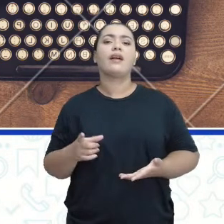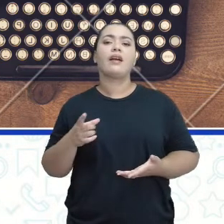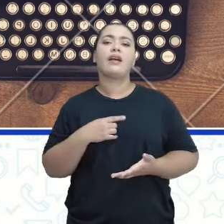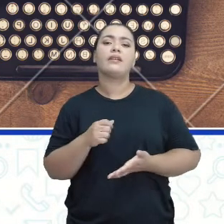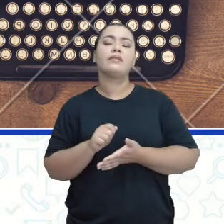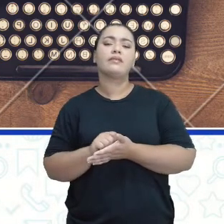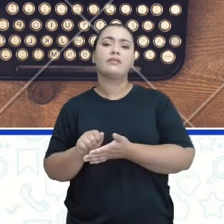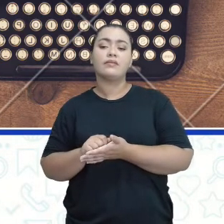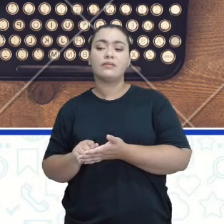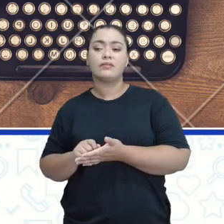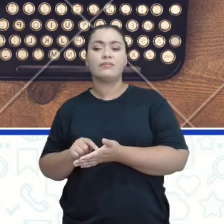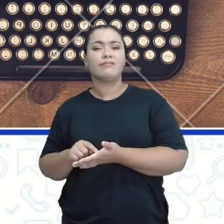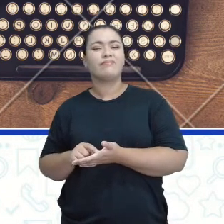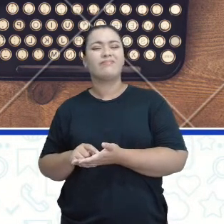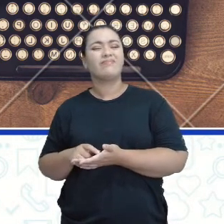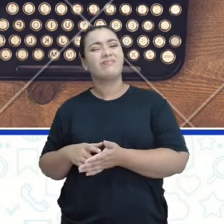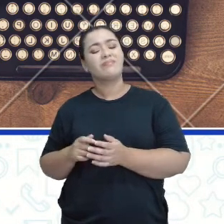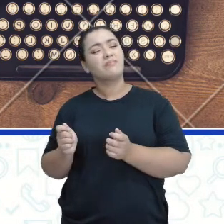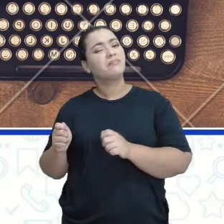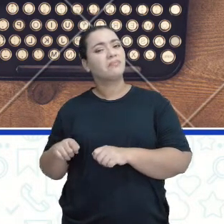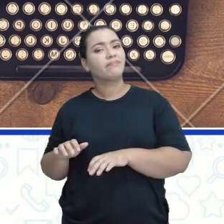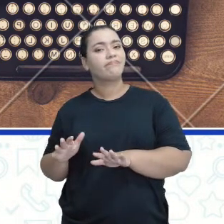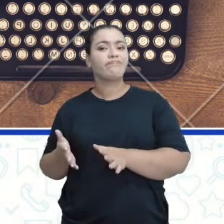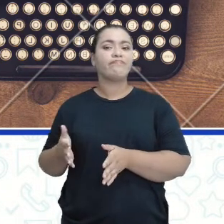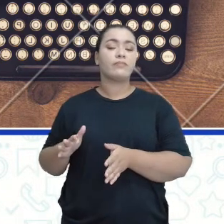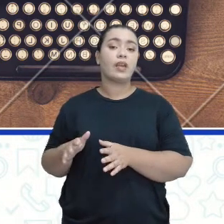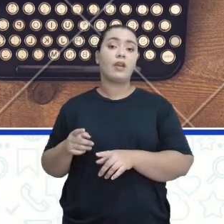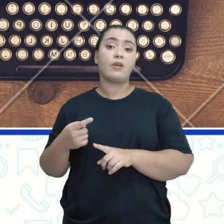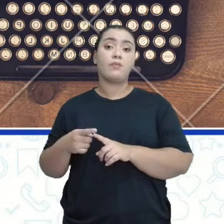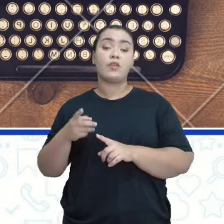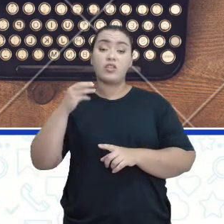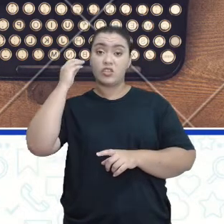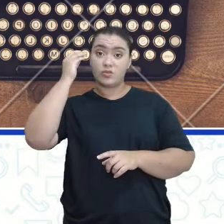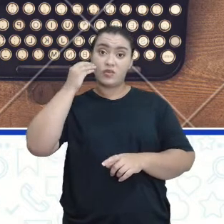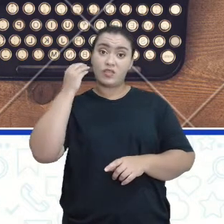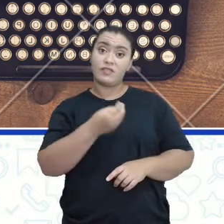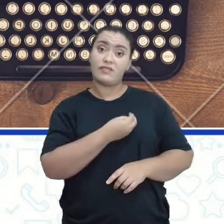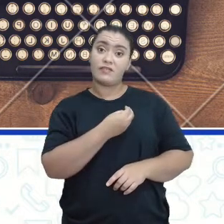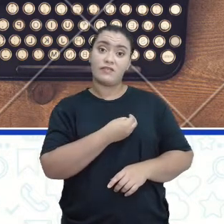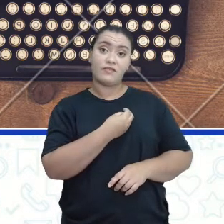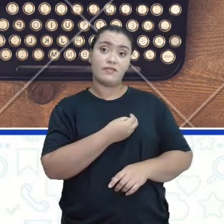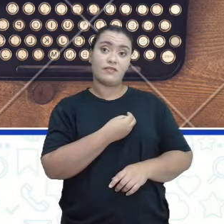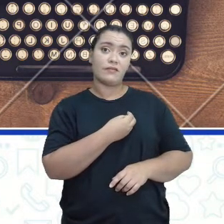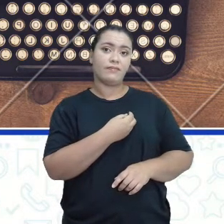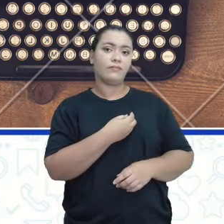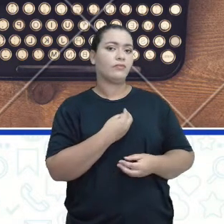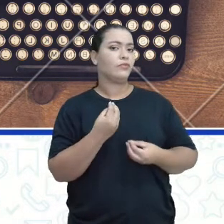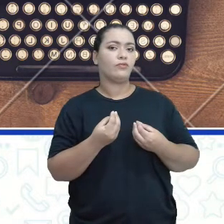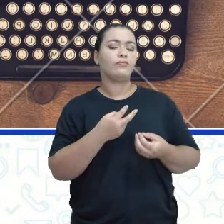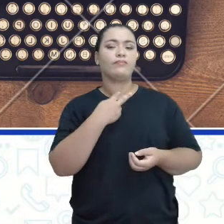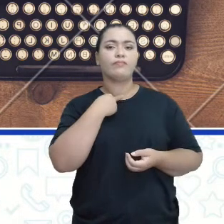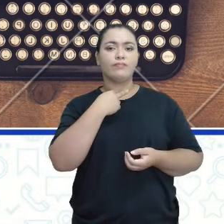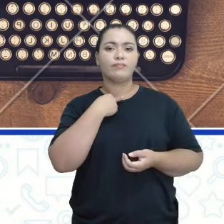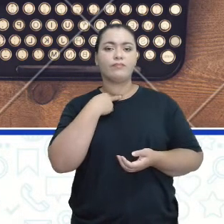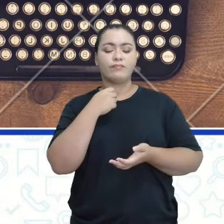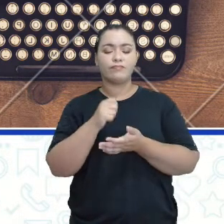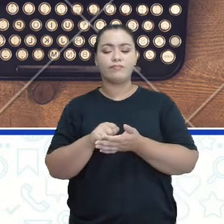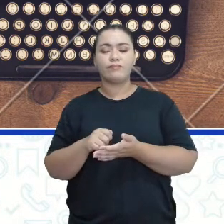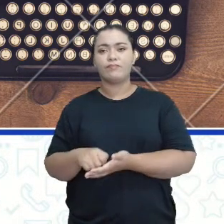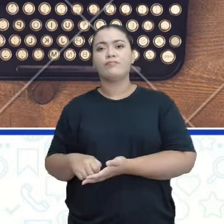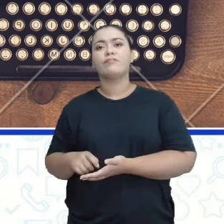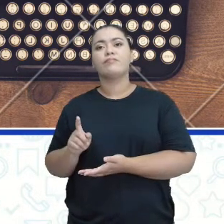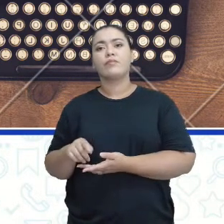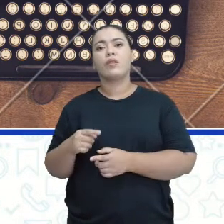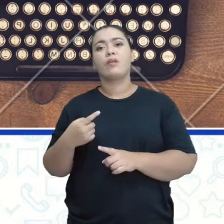escrita isso já não é possível. Afinal, as experiências vividas são inapreensíveis. É nessa fenda do inapreensível